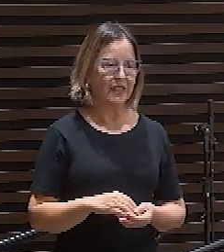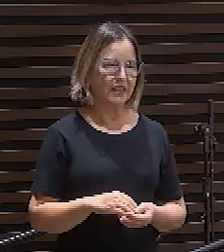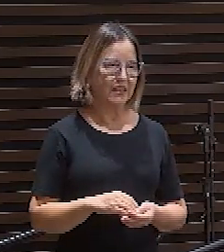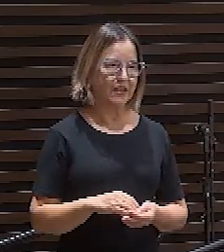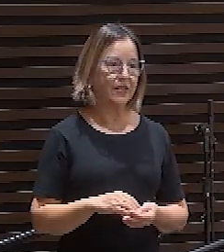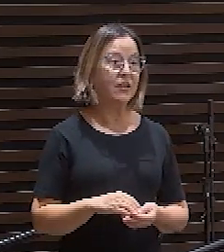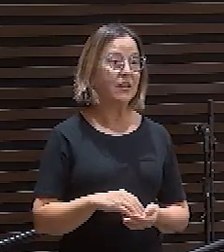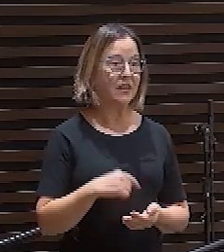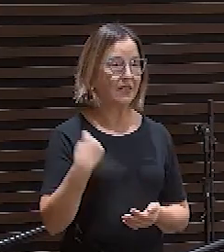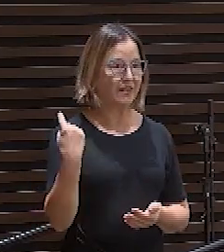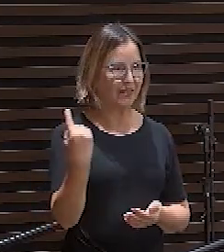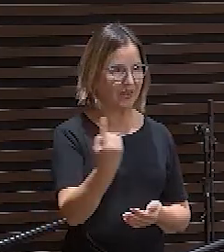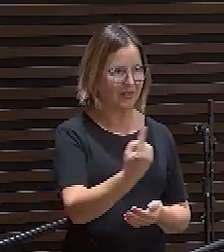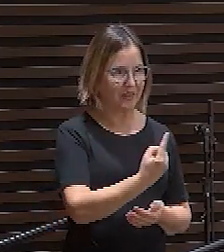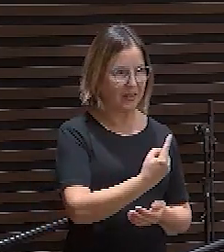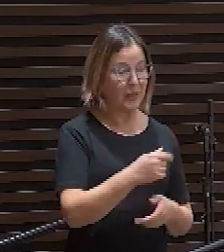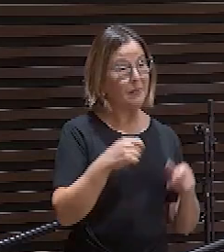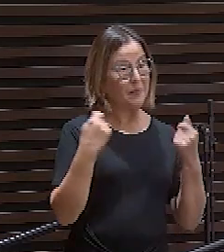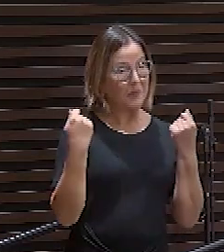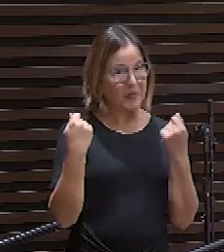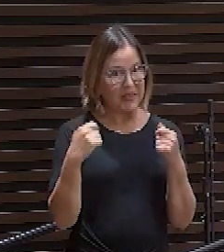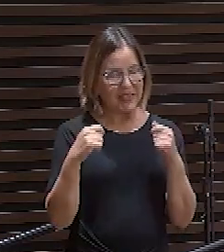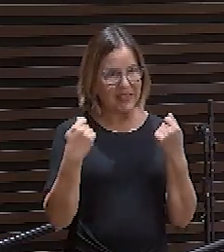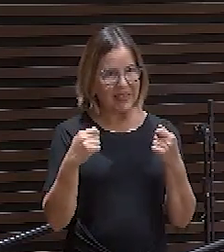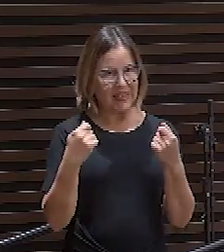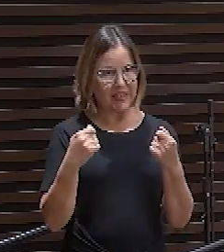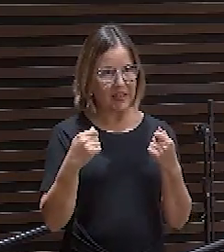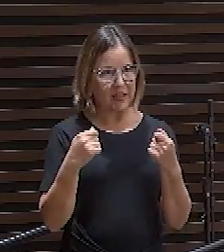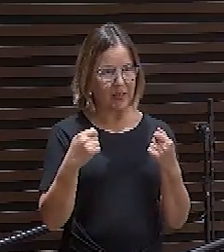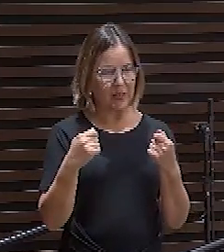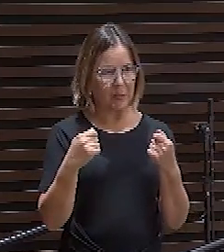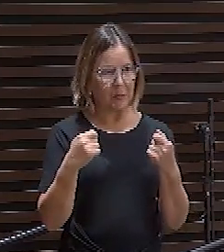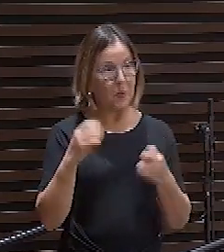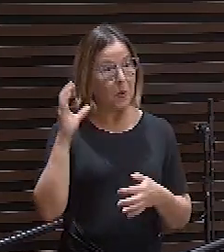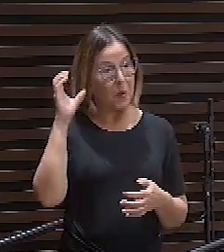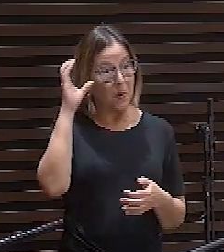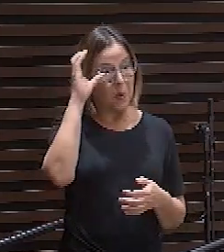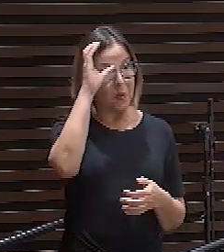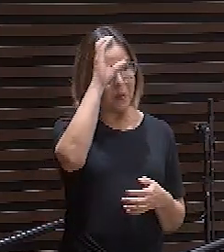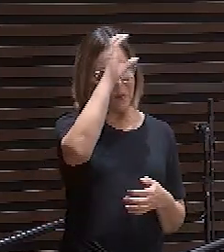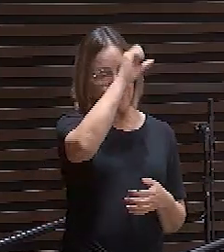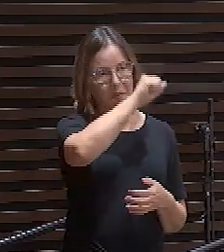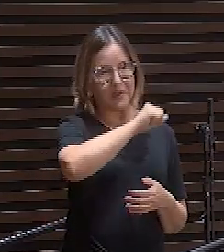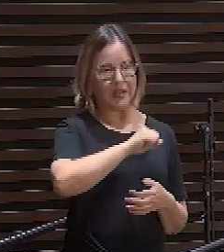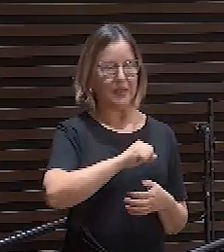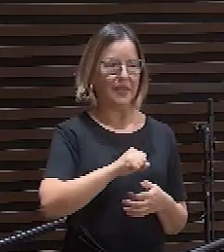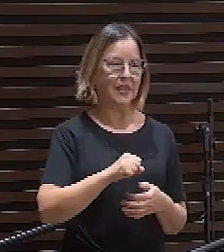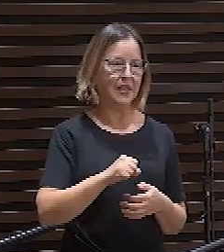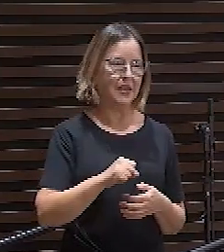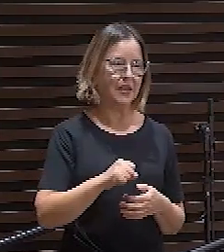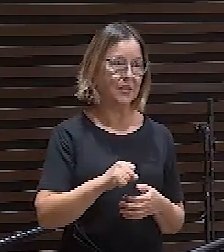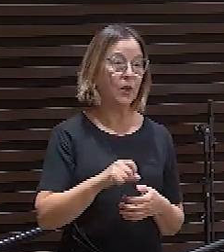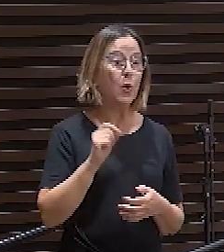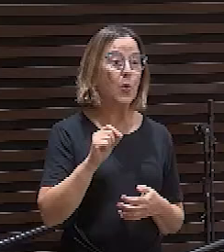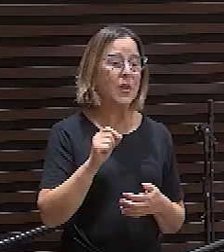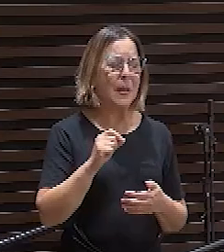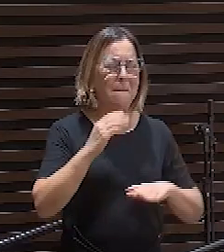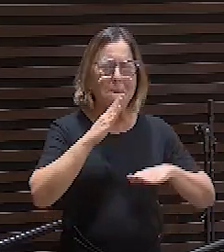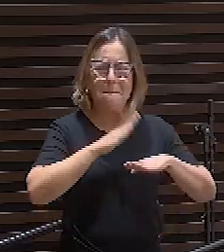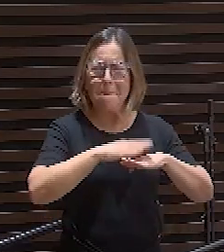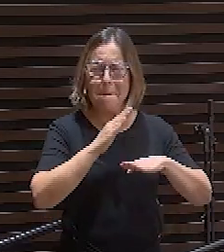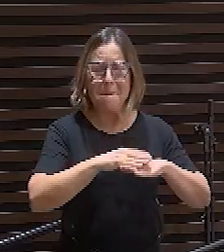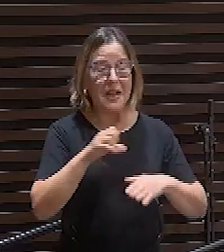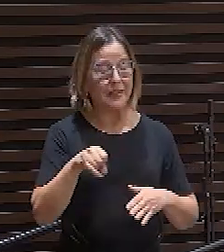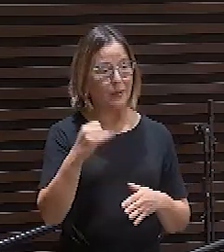ensinar, é que nós precisamos ter uma compreensão daquilo que realmente importa, ainda que estamos na